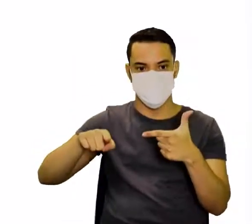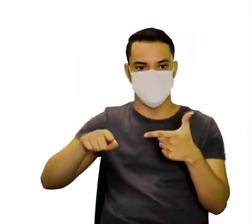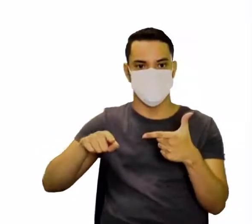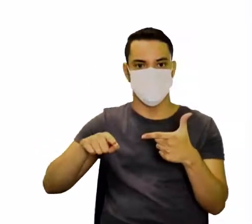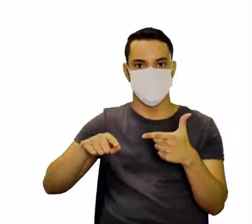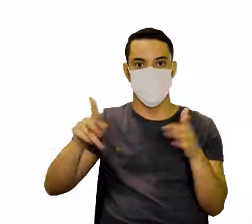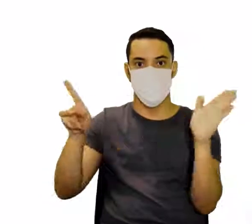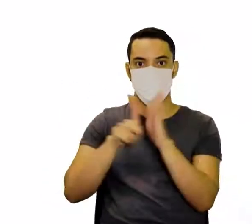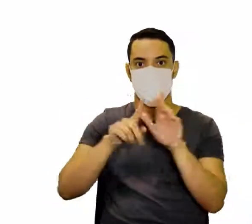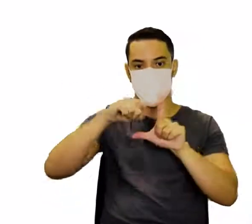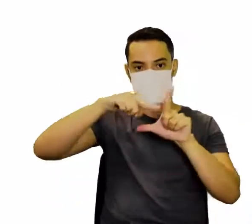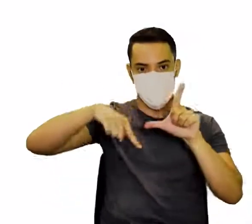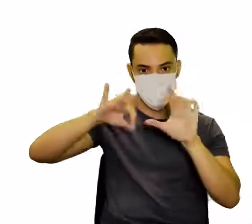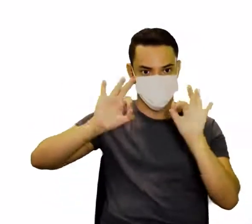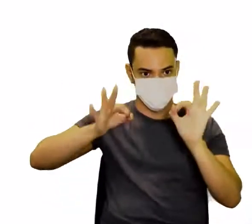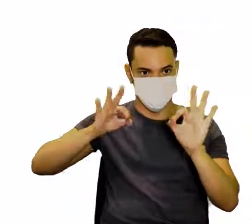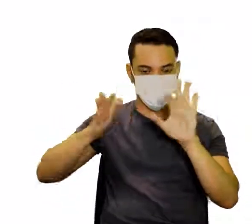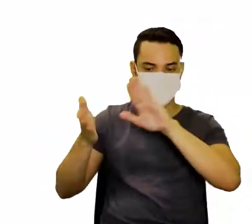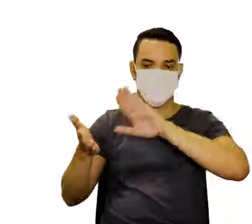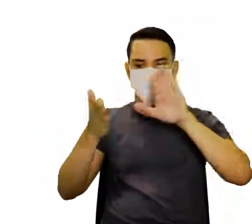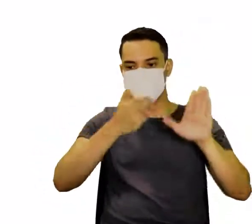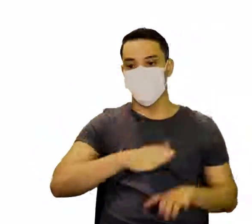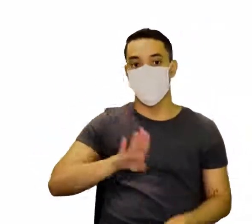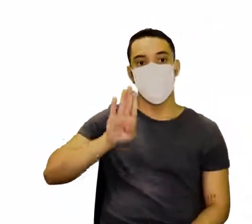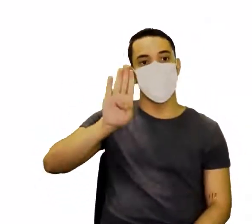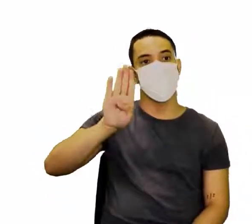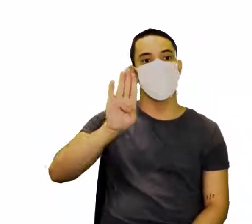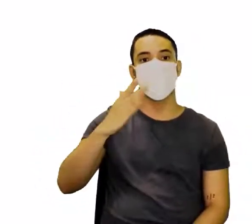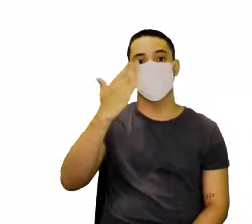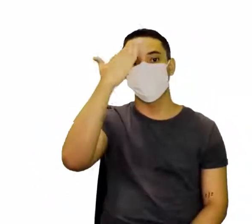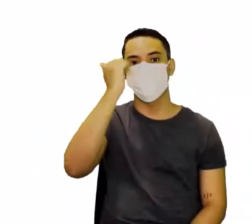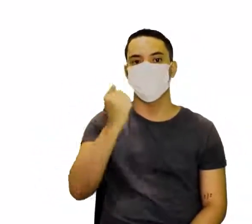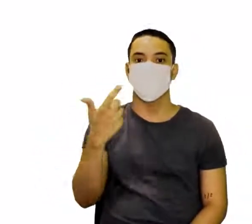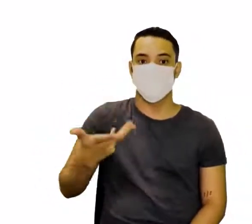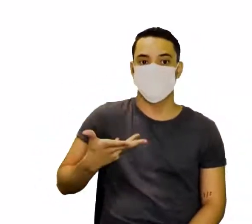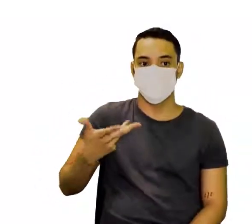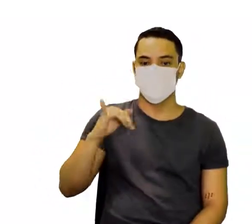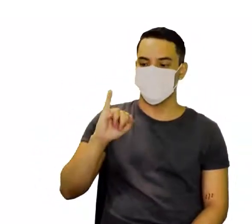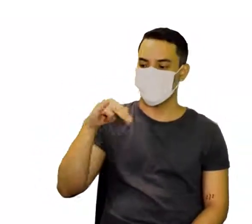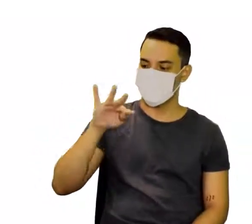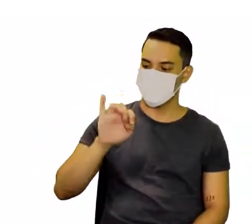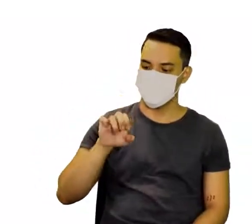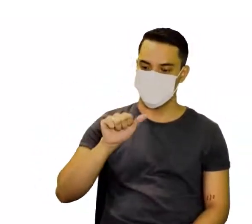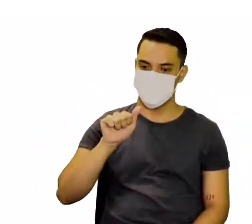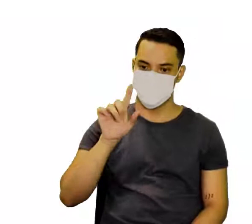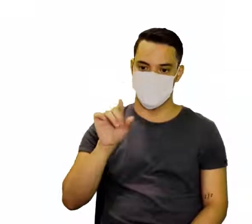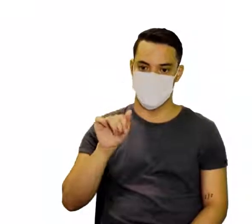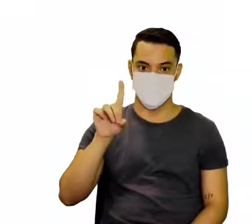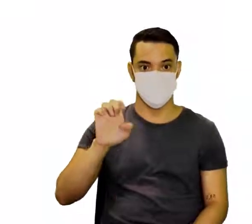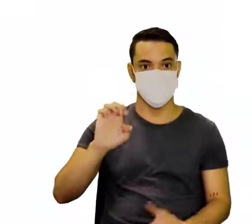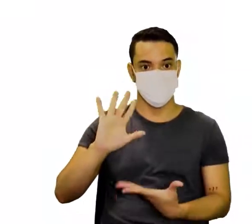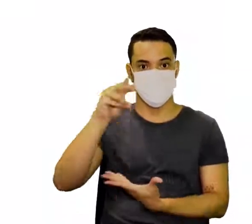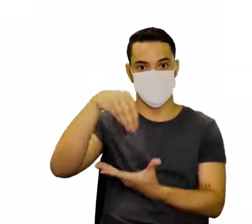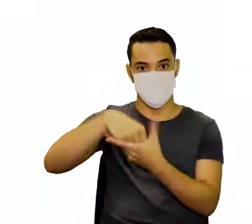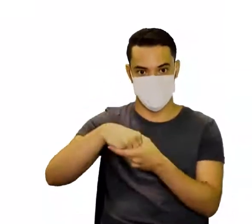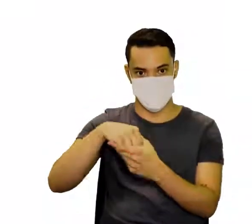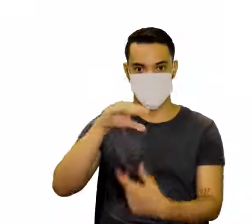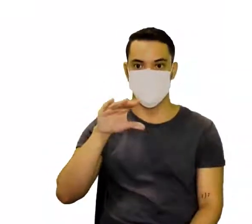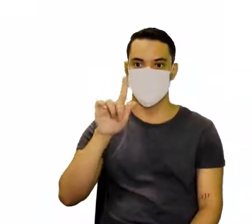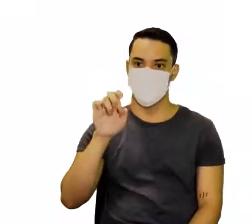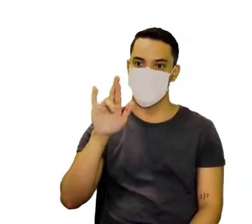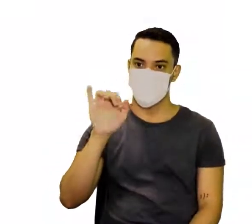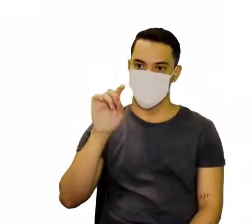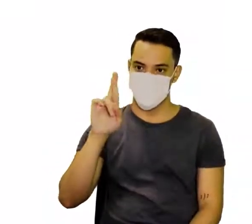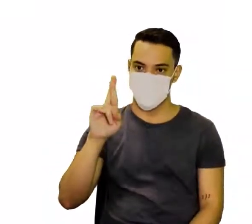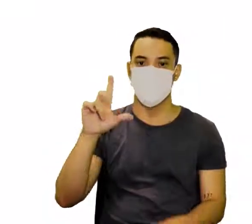ok? Na letra B, a intensidade da corrente no circuito que contém o gerador. Então, tá ali, eu tenho